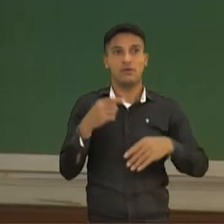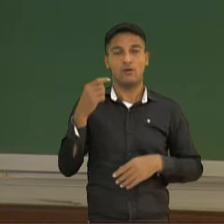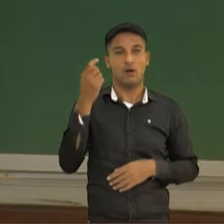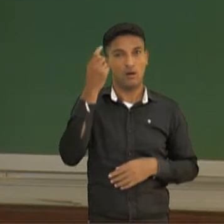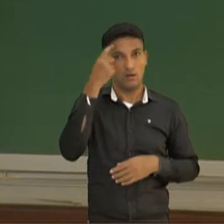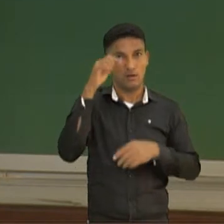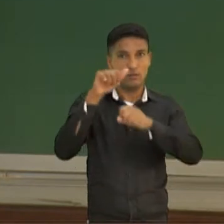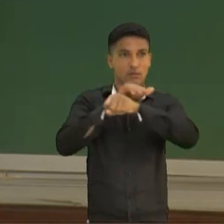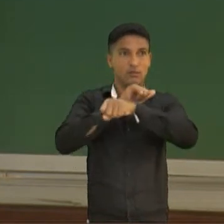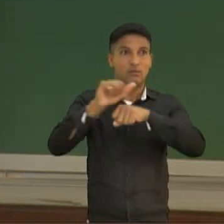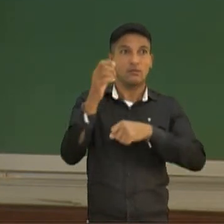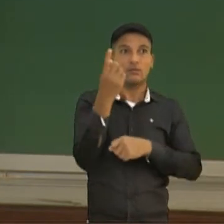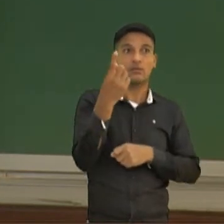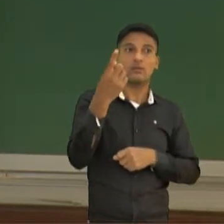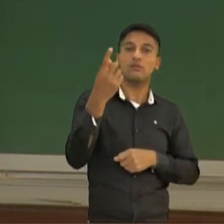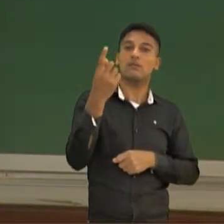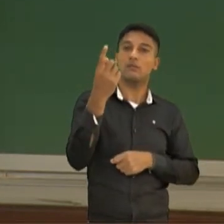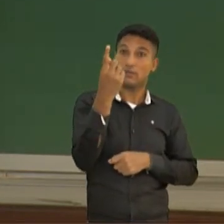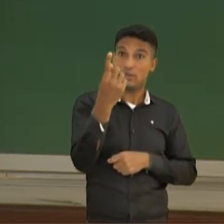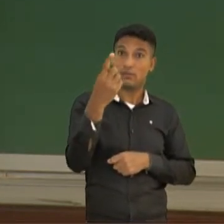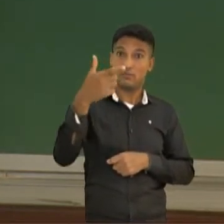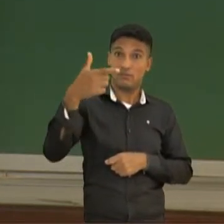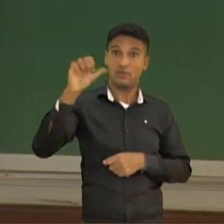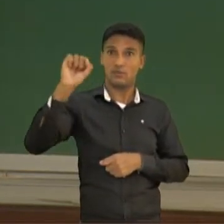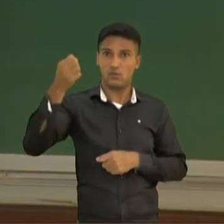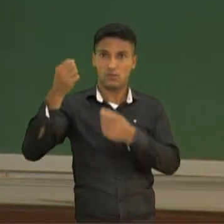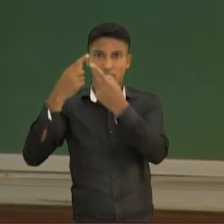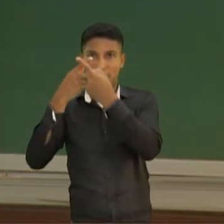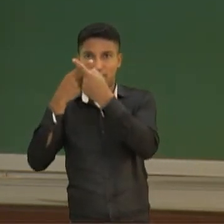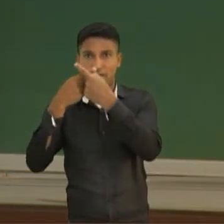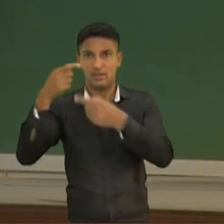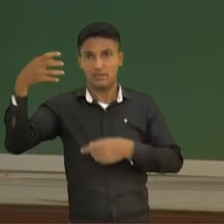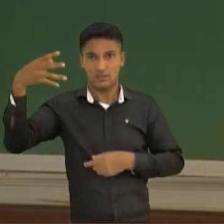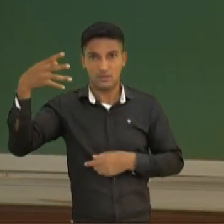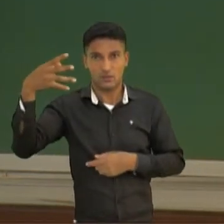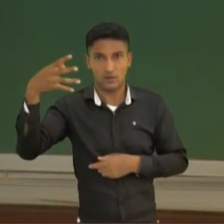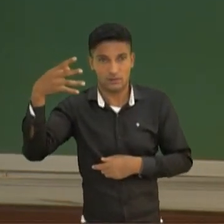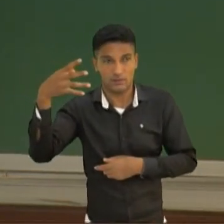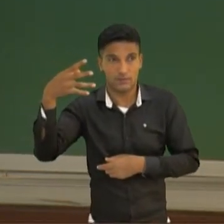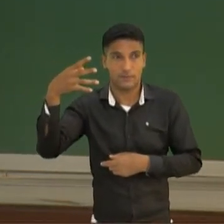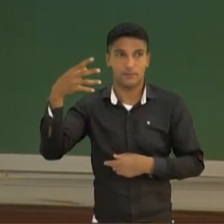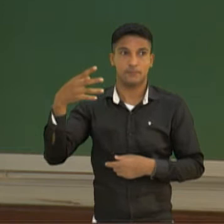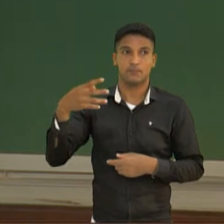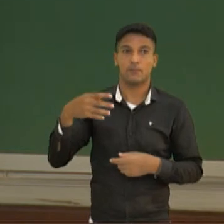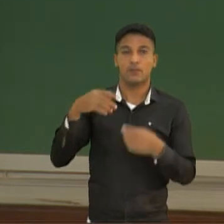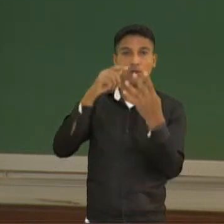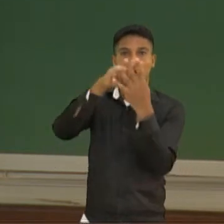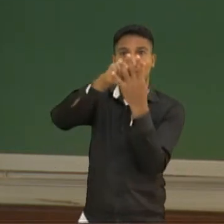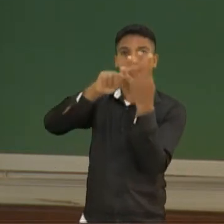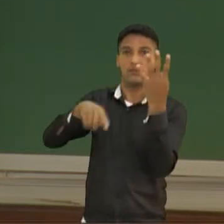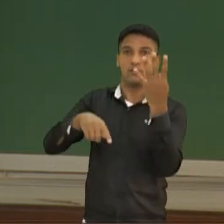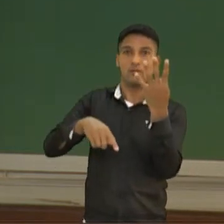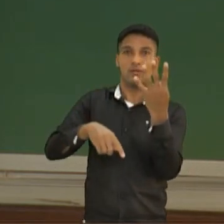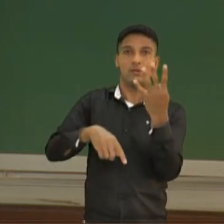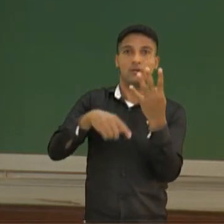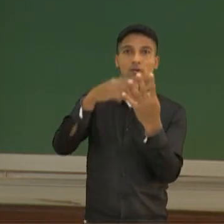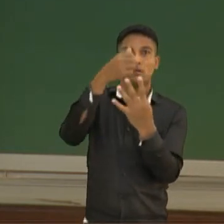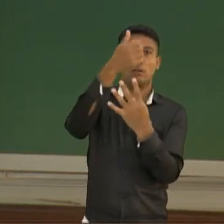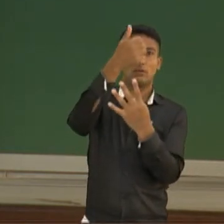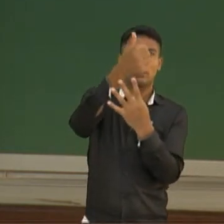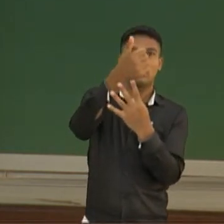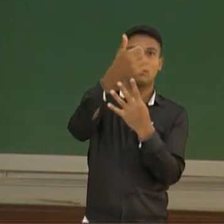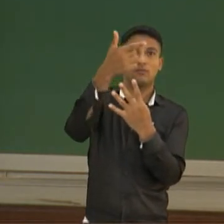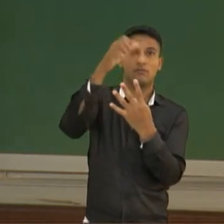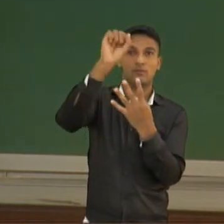assim, 128 vezes 4. Então eu tenho 128 vezes 4, então eu tenho que pegar 4 128, não